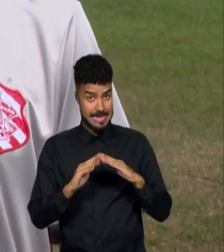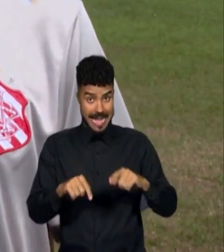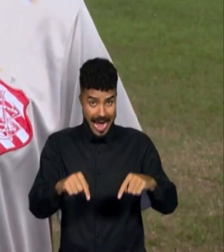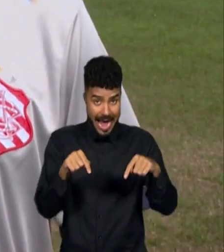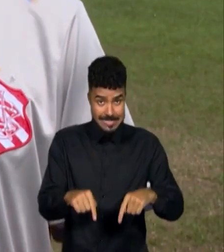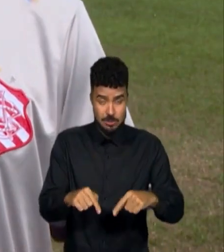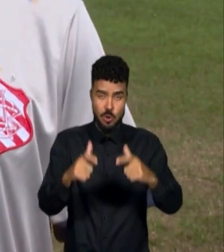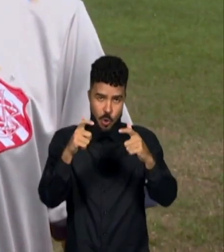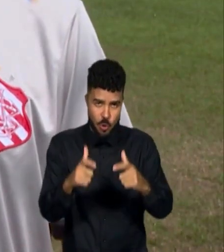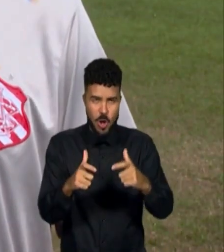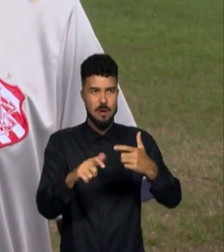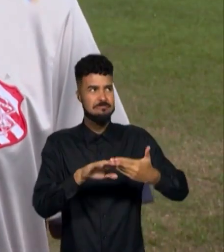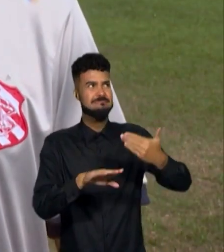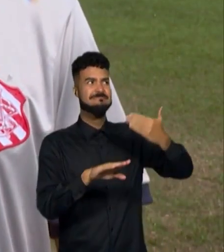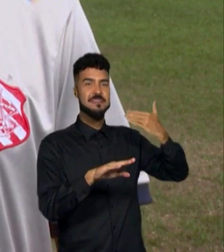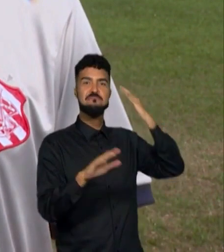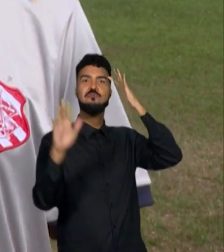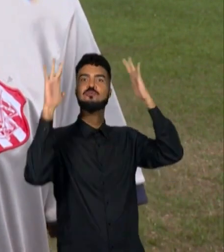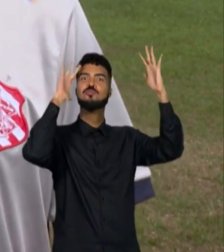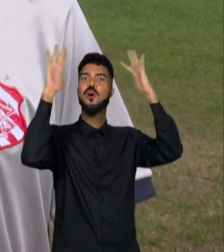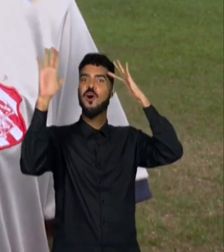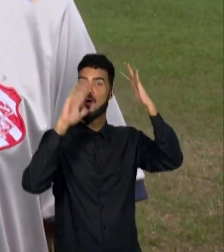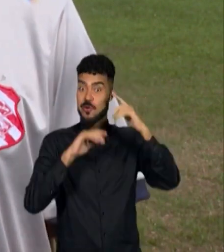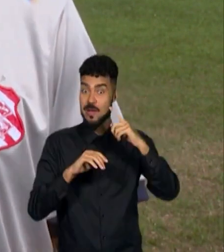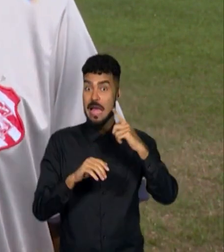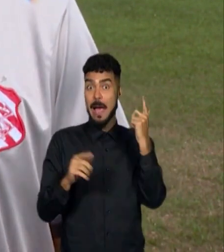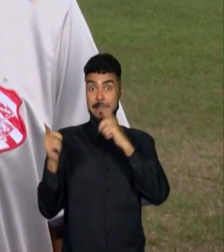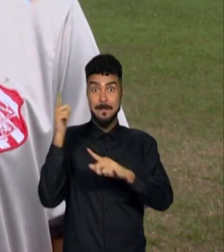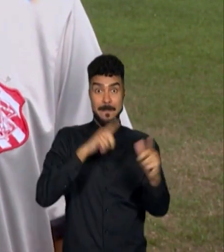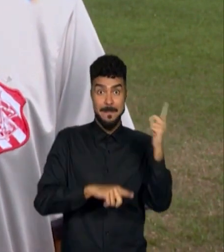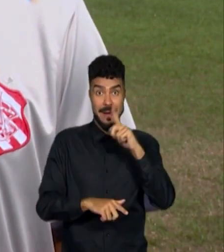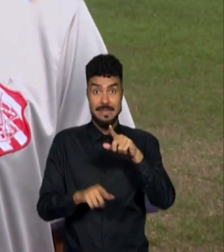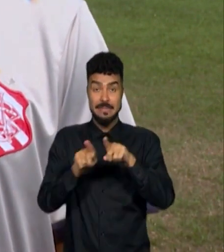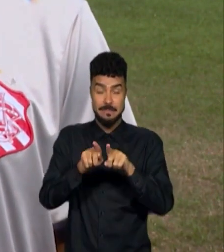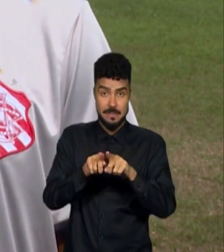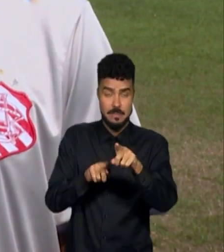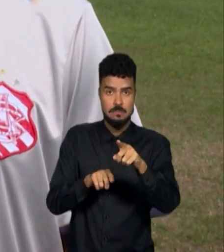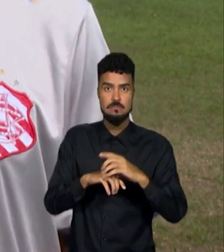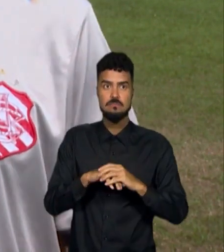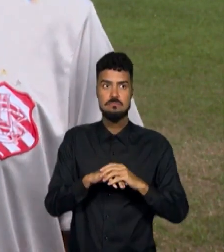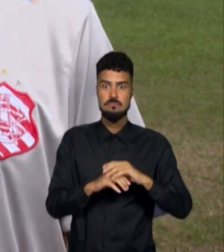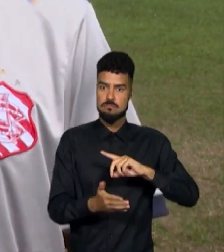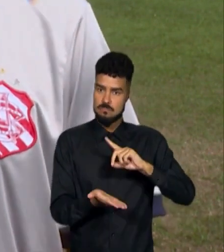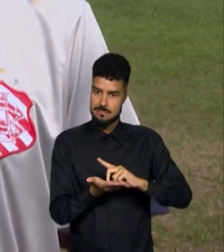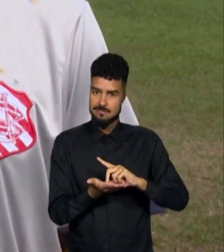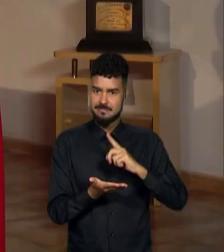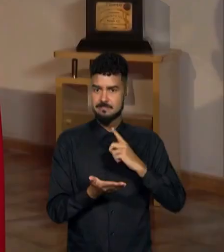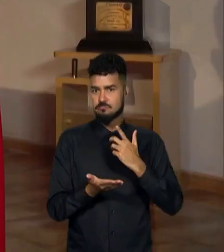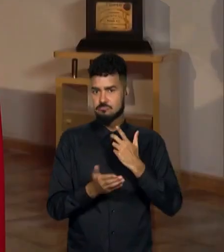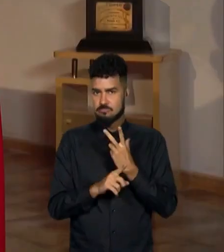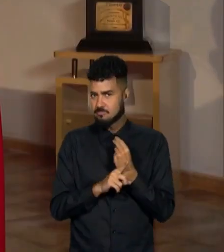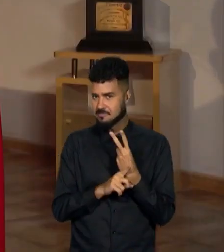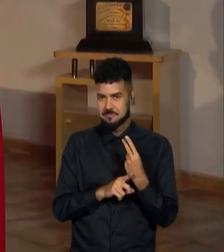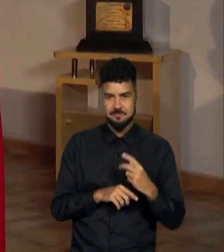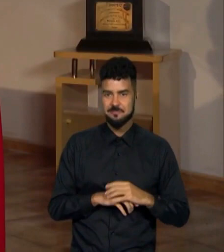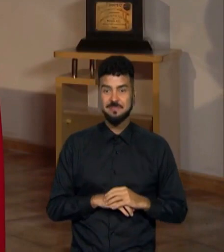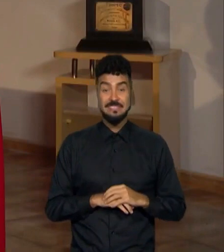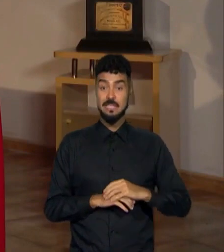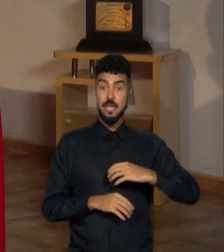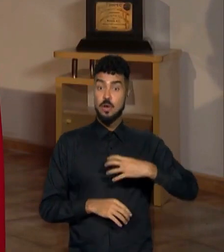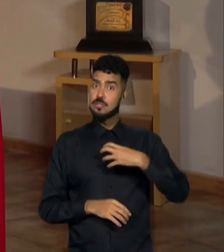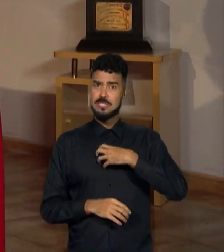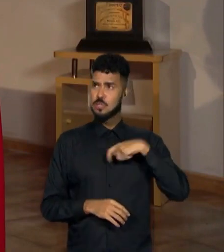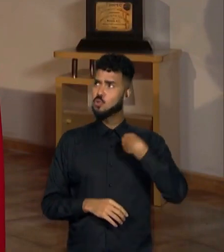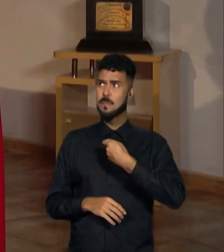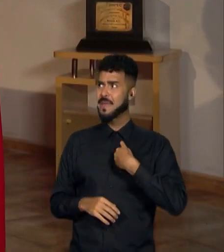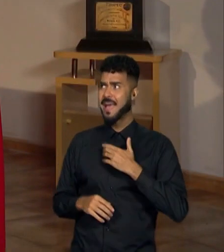onde eu tive meus sonhos, minhas realizações, minhas conquistas. Eu considero que fosse minha